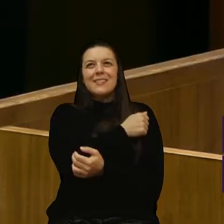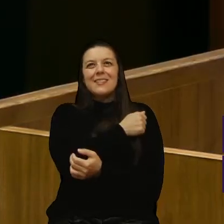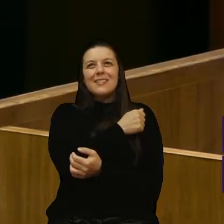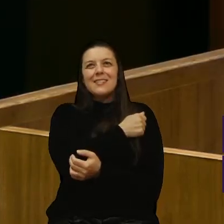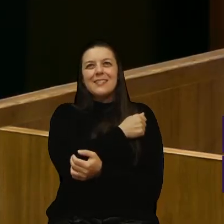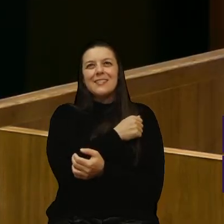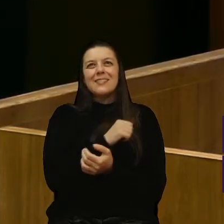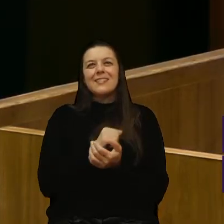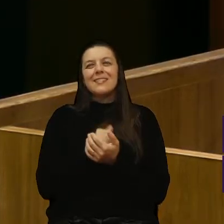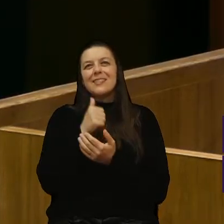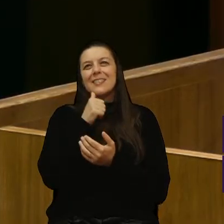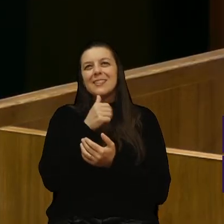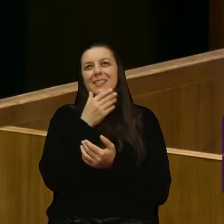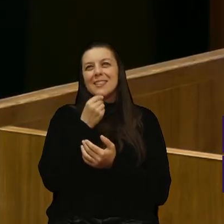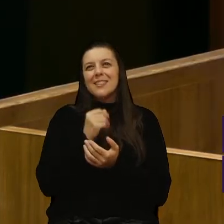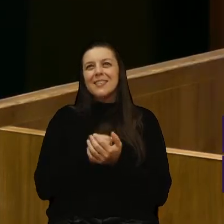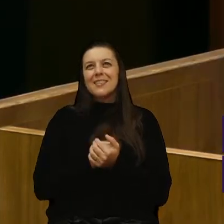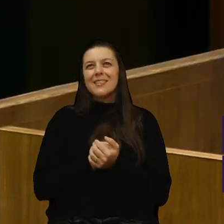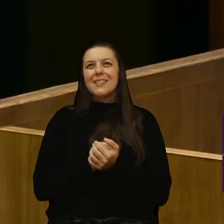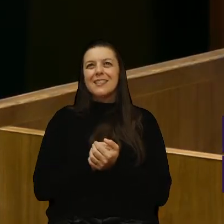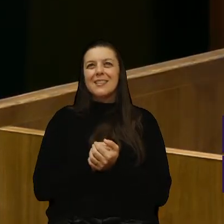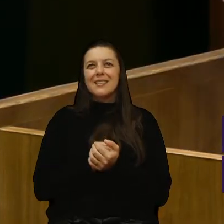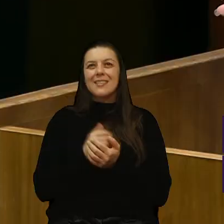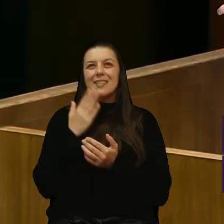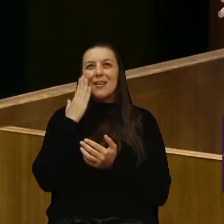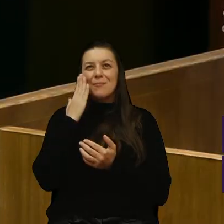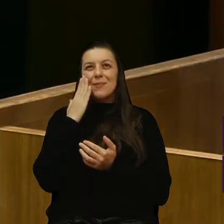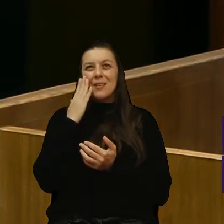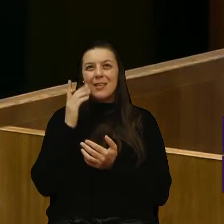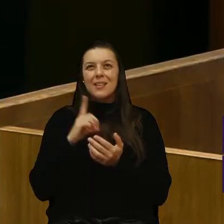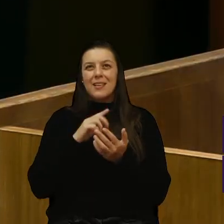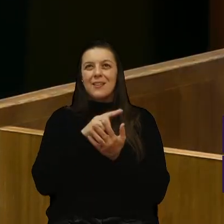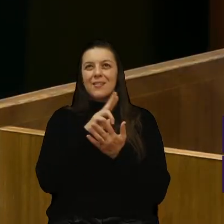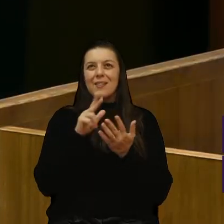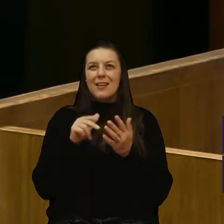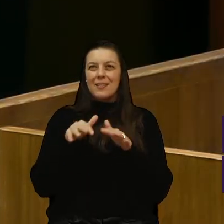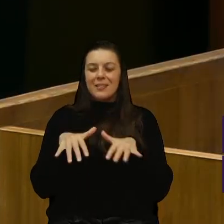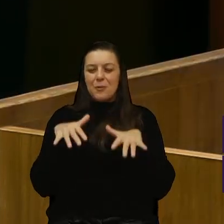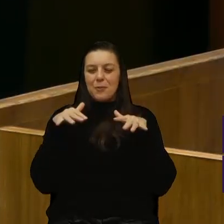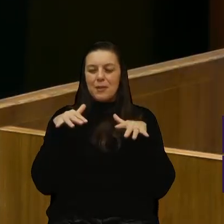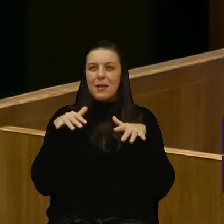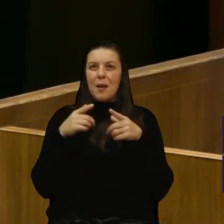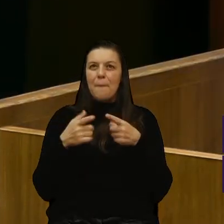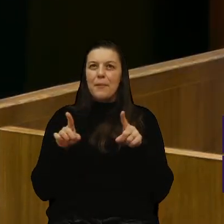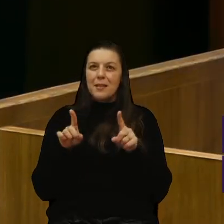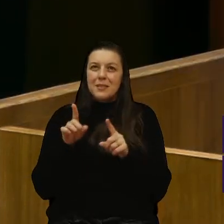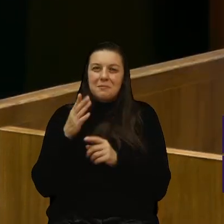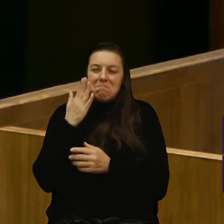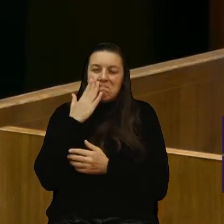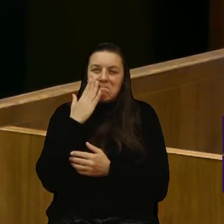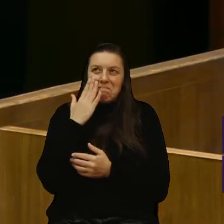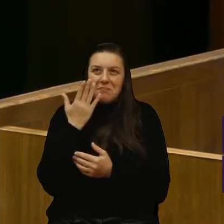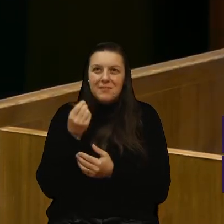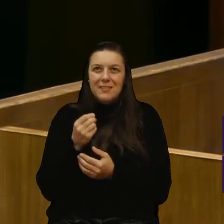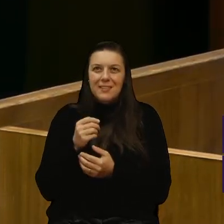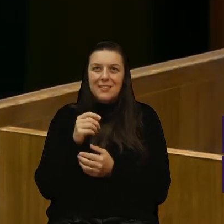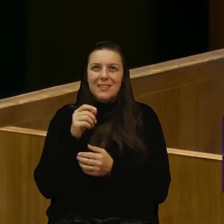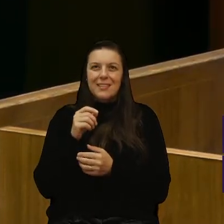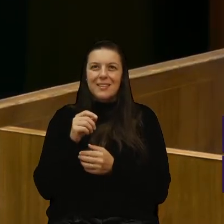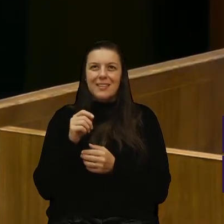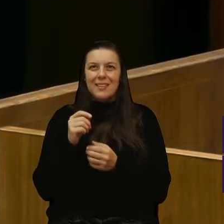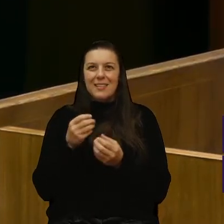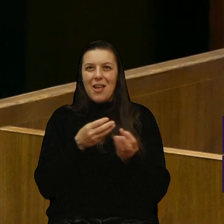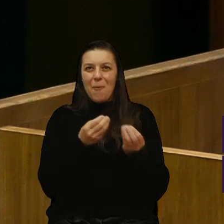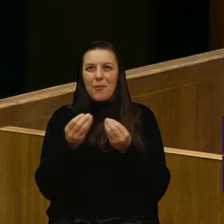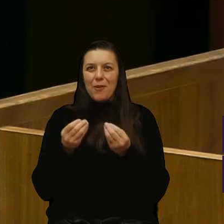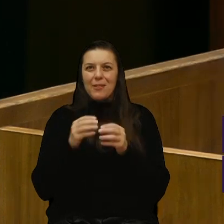alunos e alunas, egressos. Sabia que teriam vários na plateia, mas não me dei conta que seriam tantos